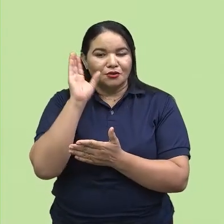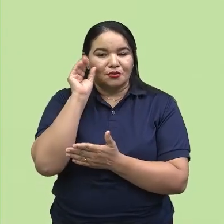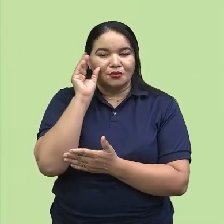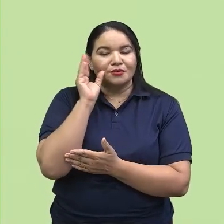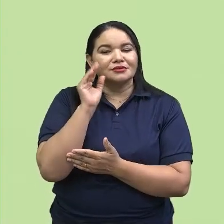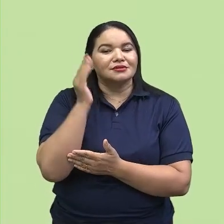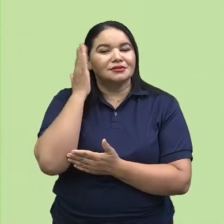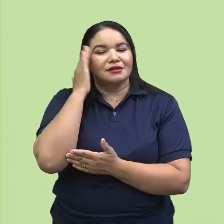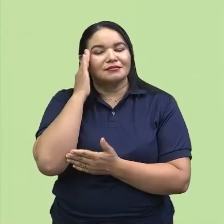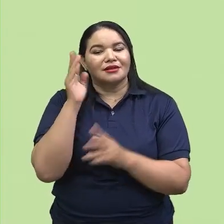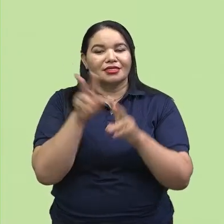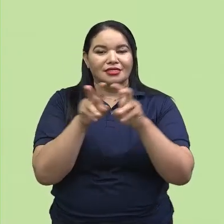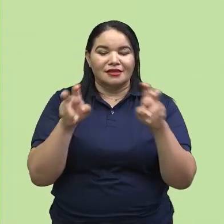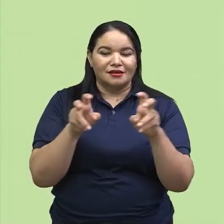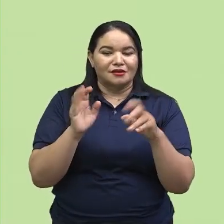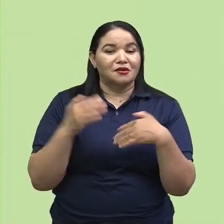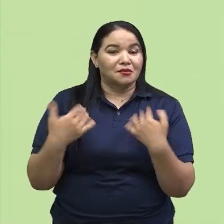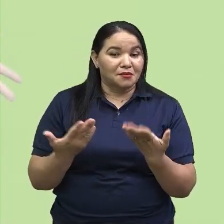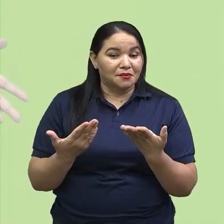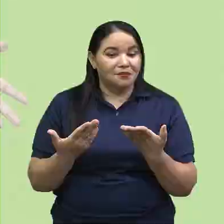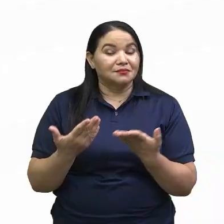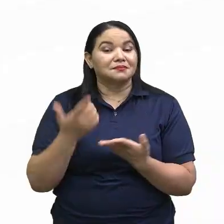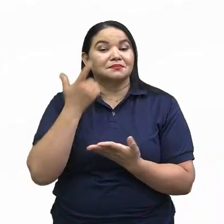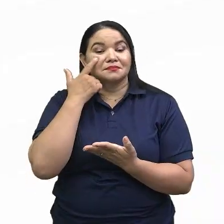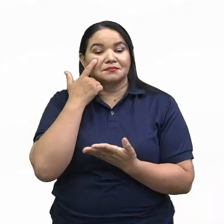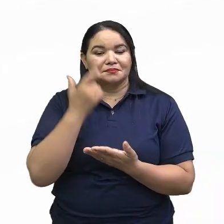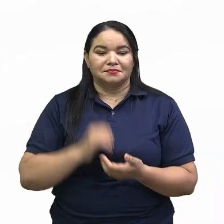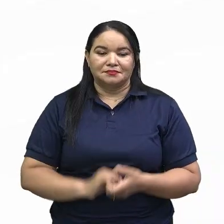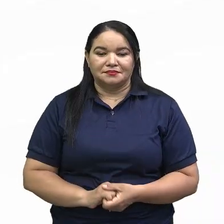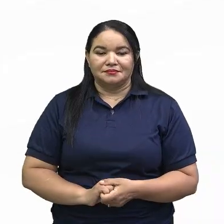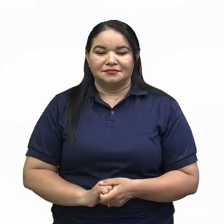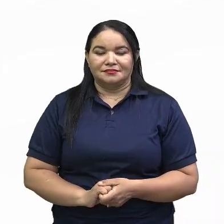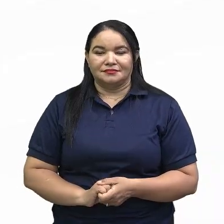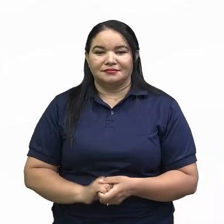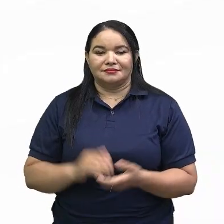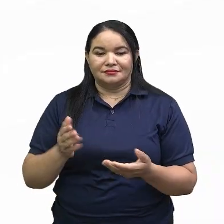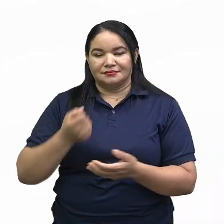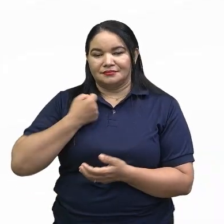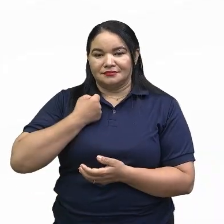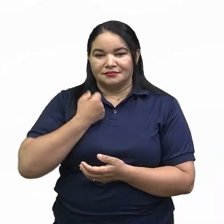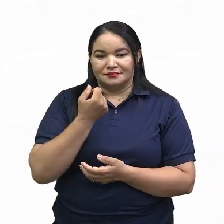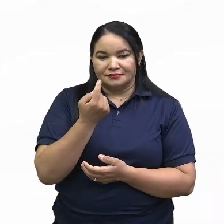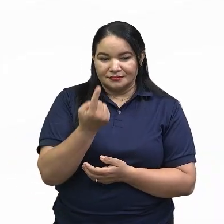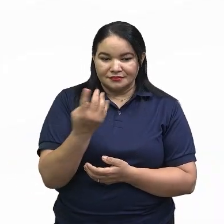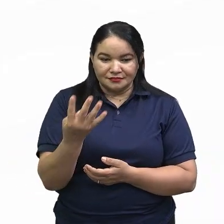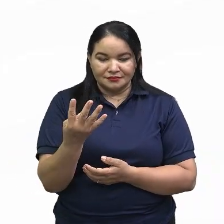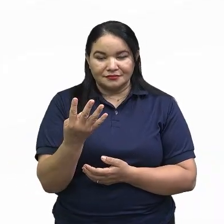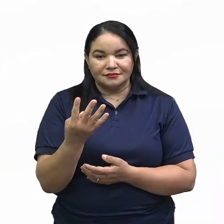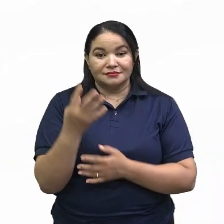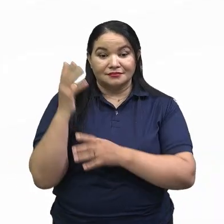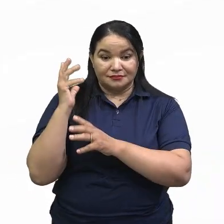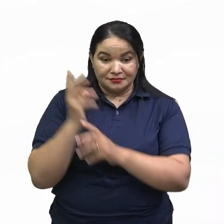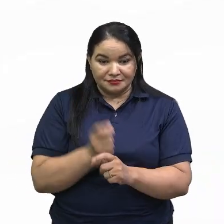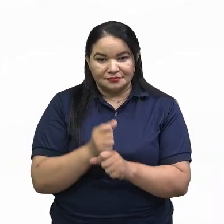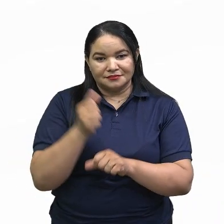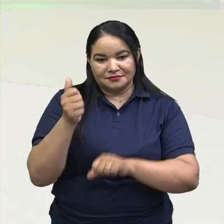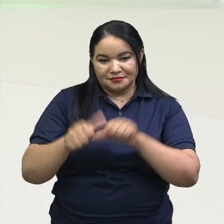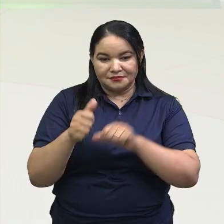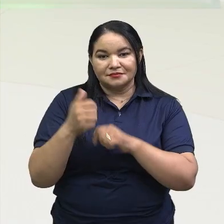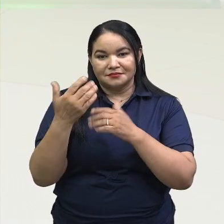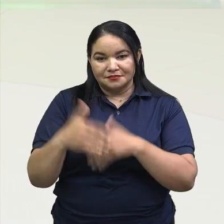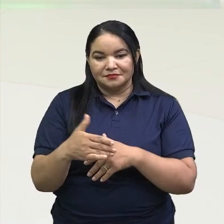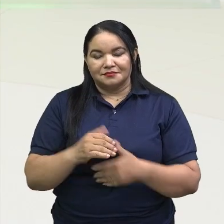saber qual o tema desta aula. Vamos lá conferir? Aula 14, revisão e